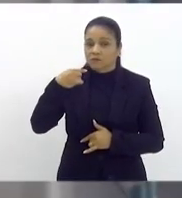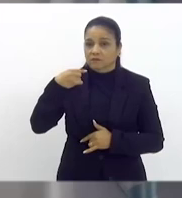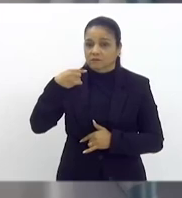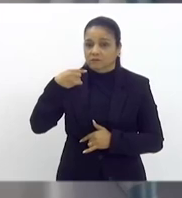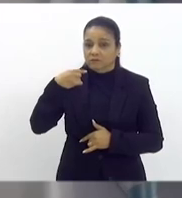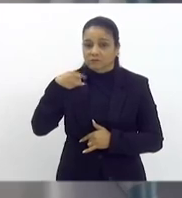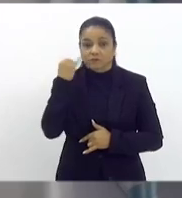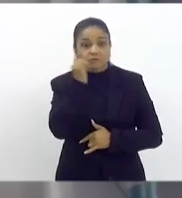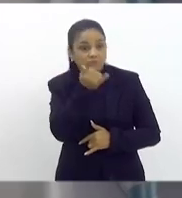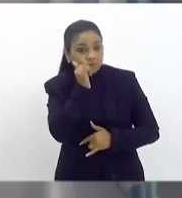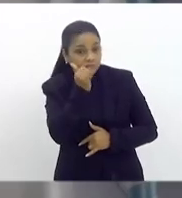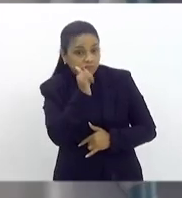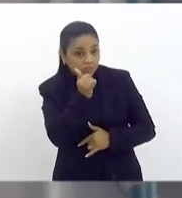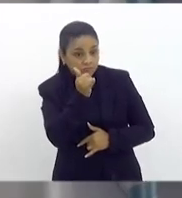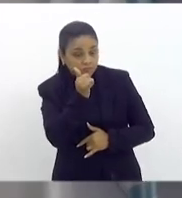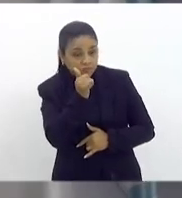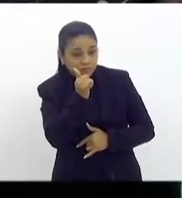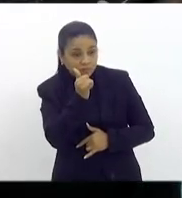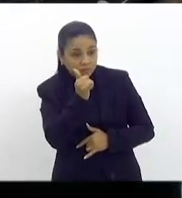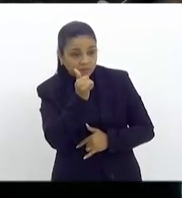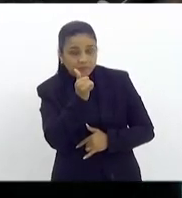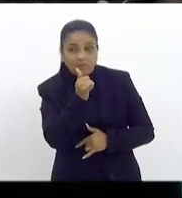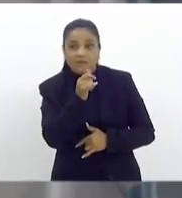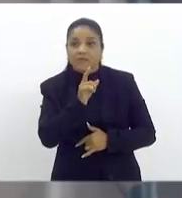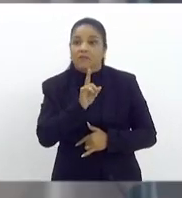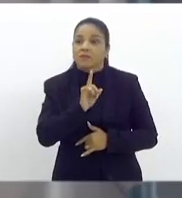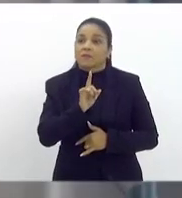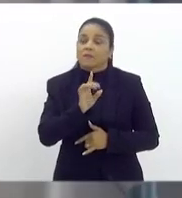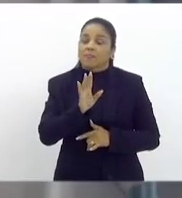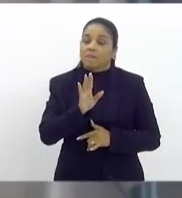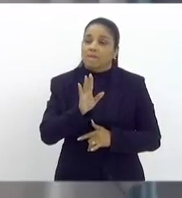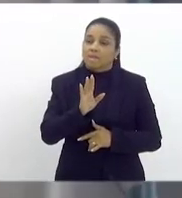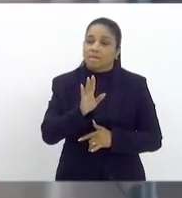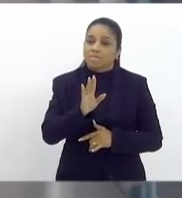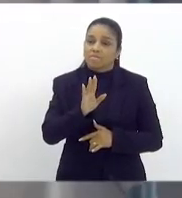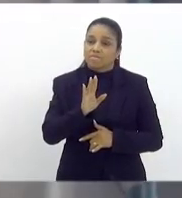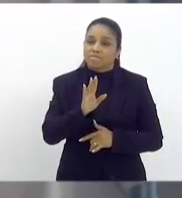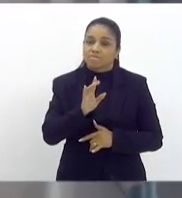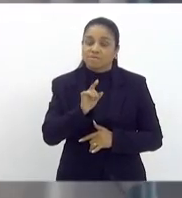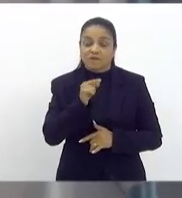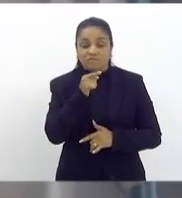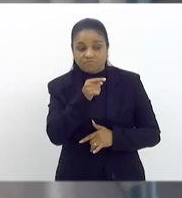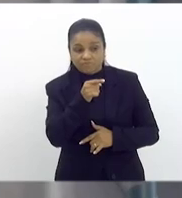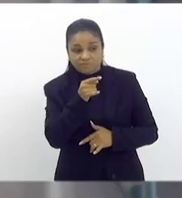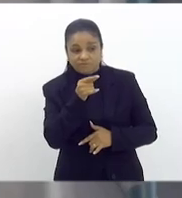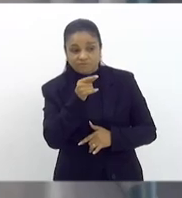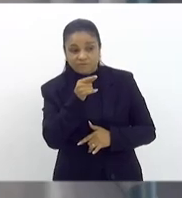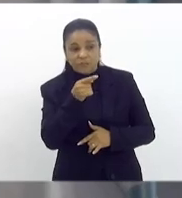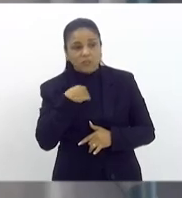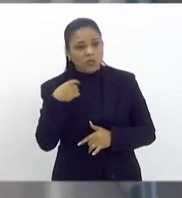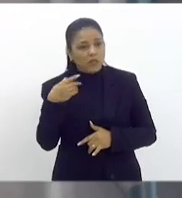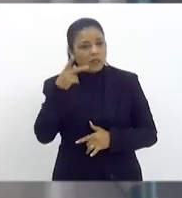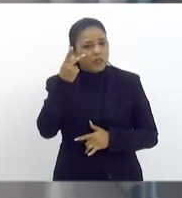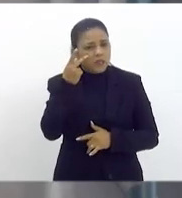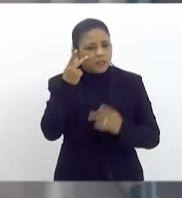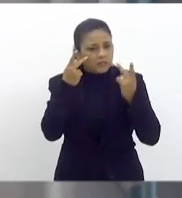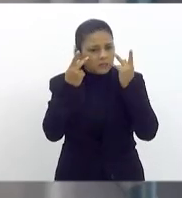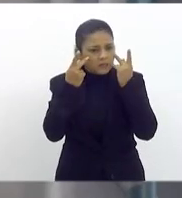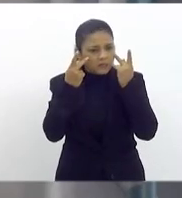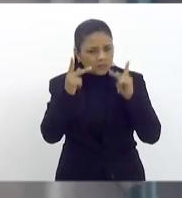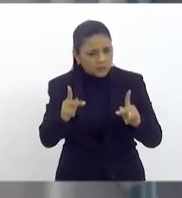aí, podendo mentir livremente, sendo claro, não, Vossa Excelência vai ser ouvido como testemunha e